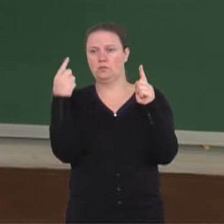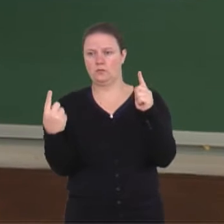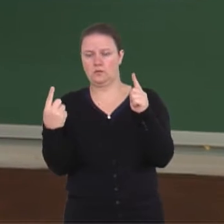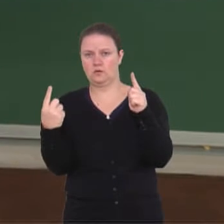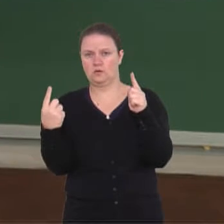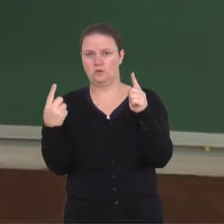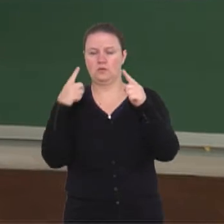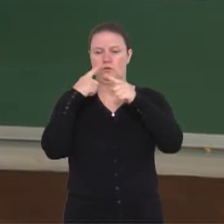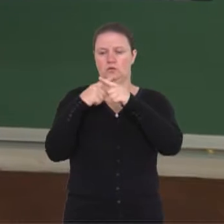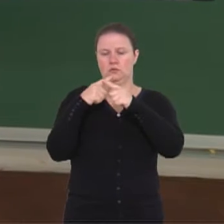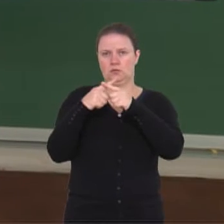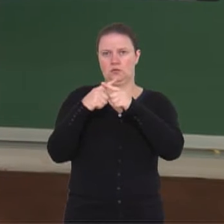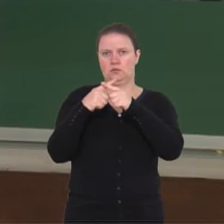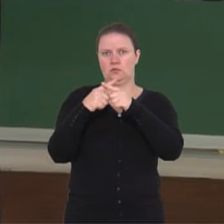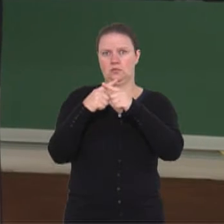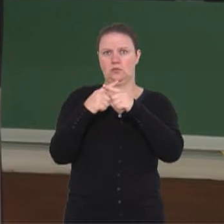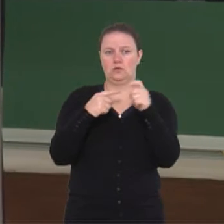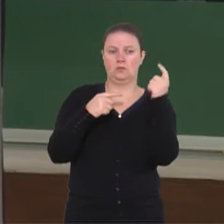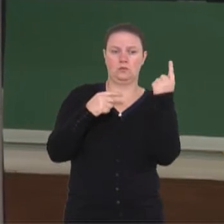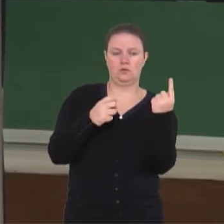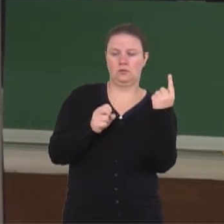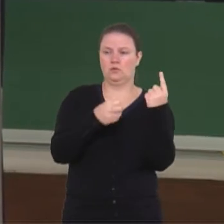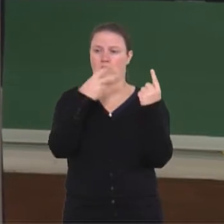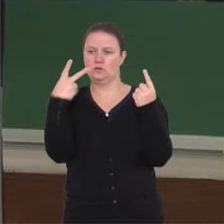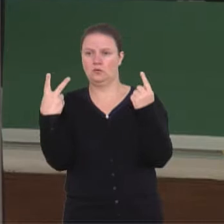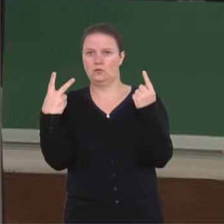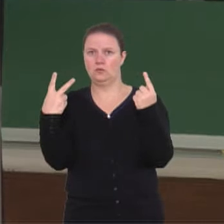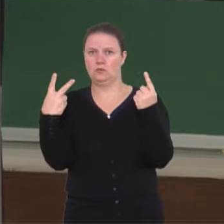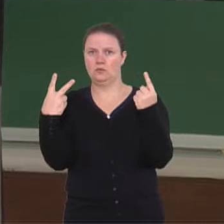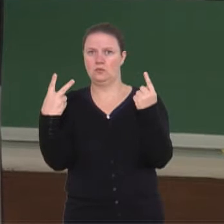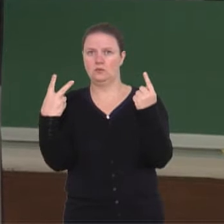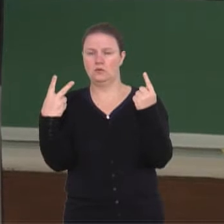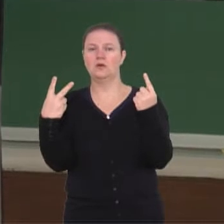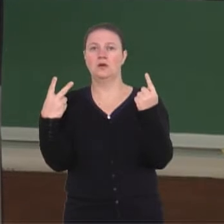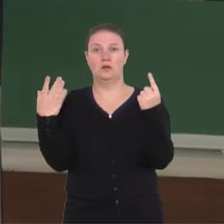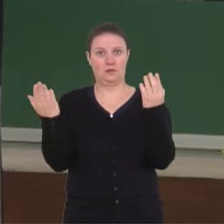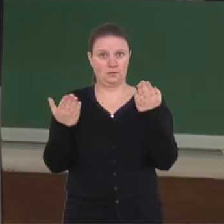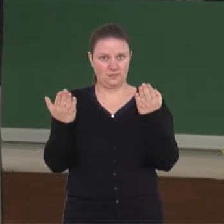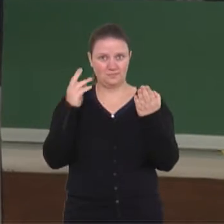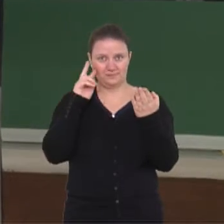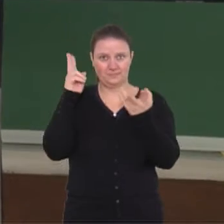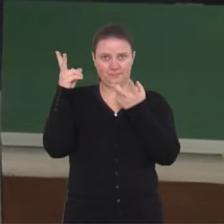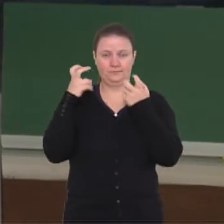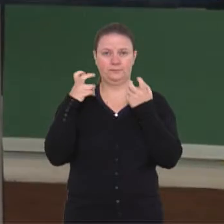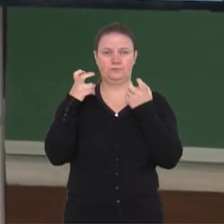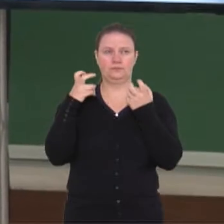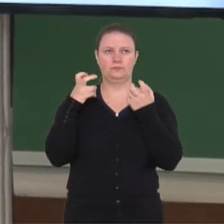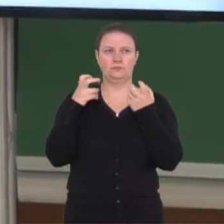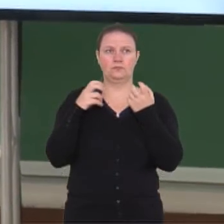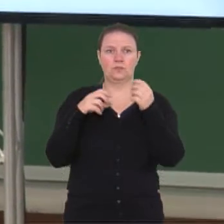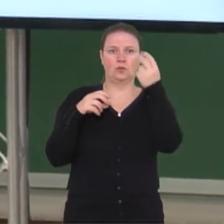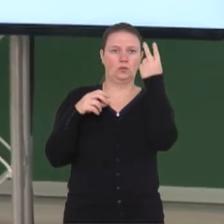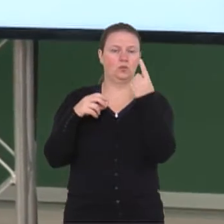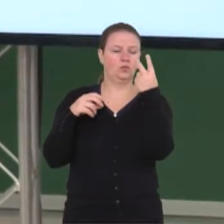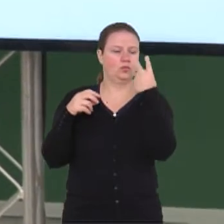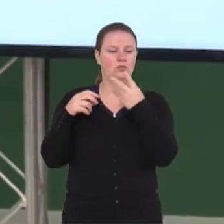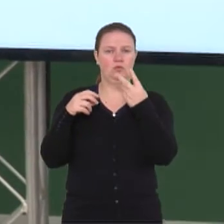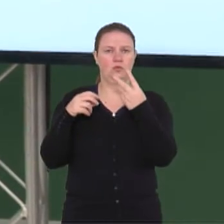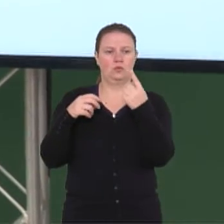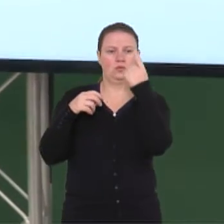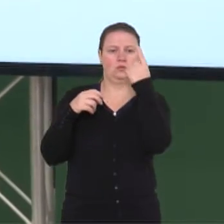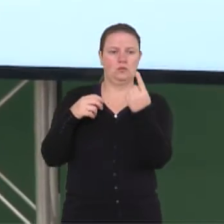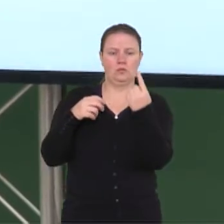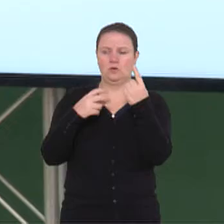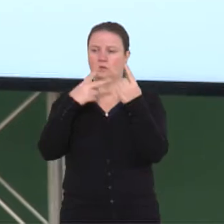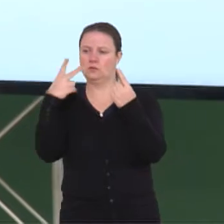à quarta vezes x ao quadrado. Pego o primeiro, multiplico pelo segundo, x à quarta vezes negativo 2. Depois vou para o segundo termo. Pelo